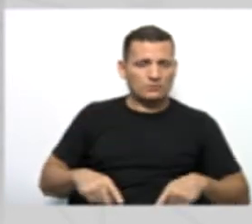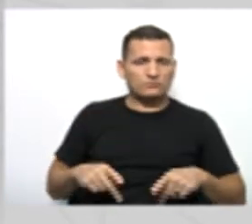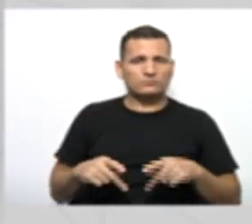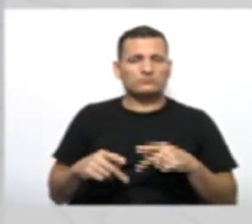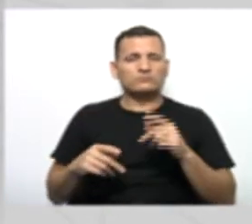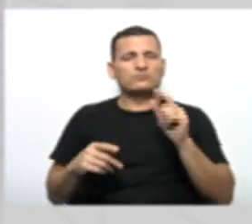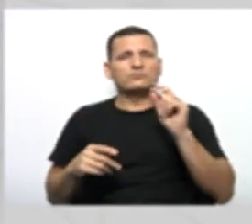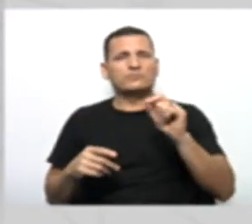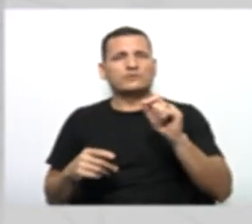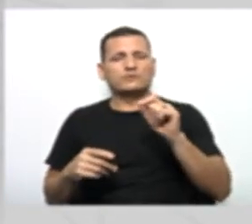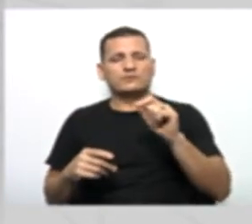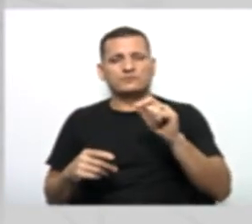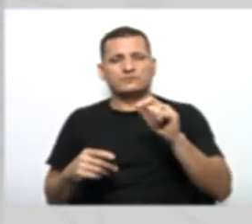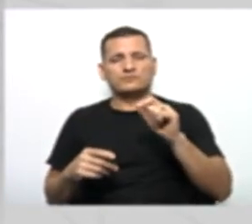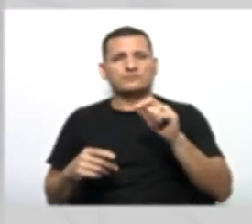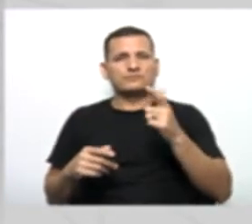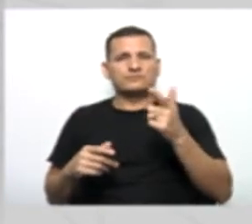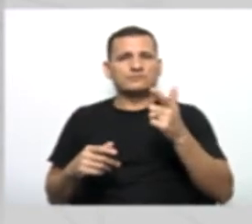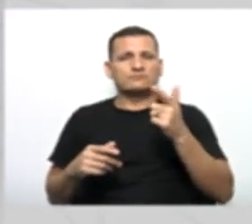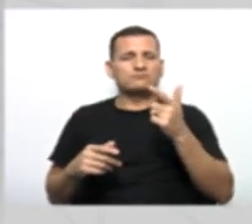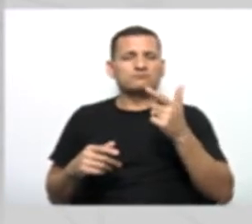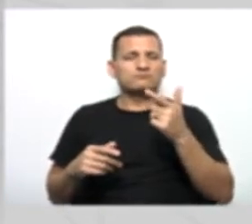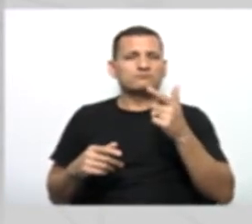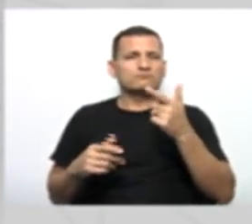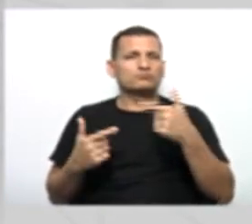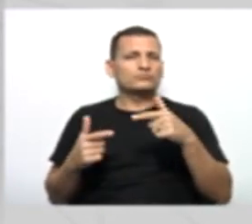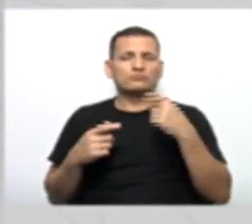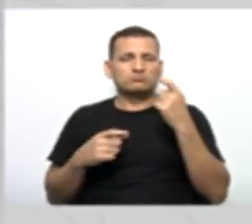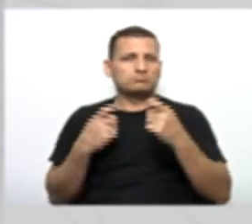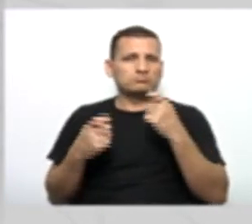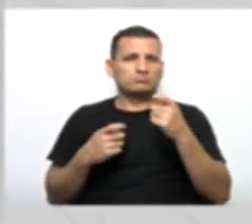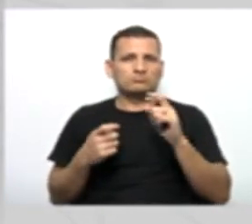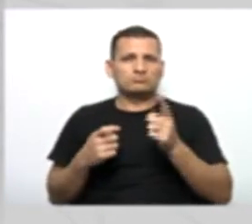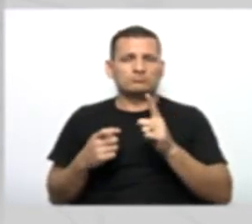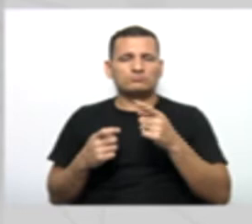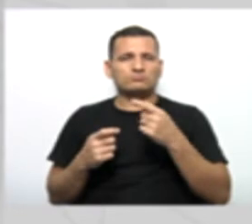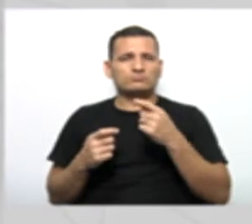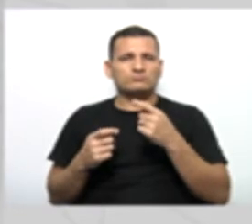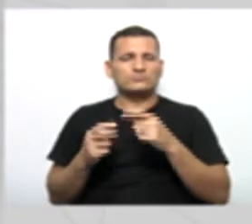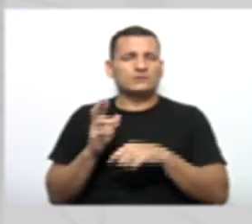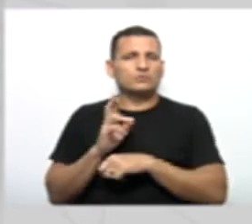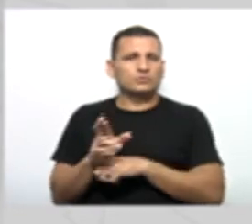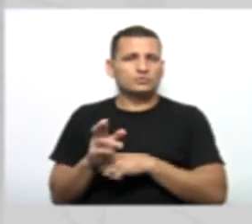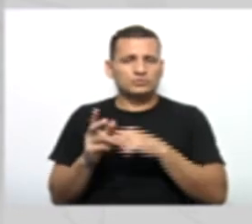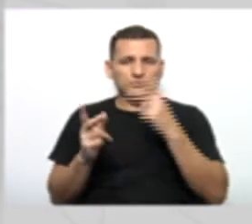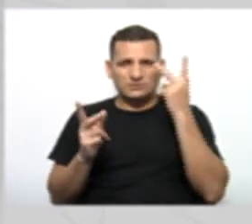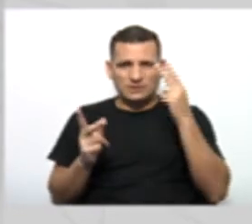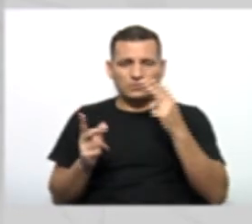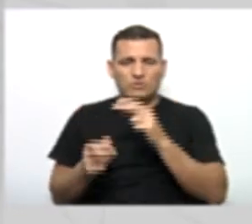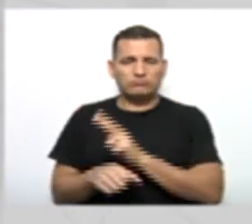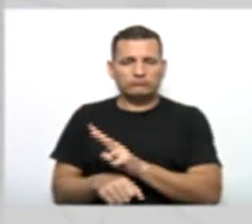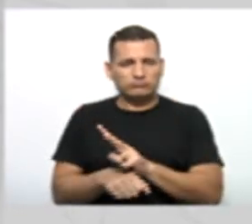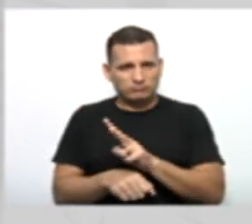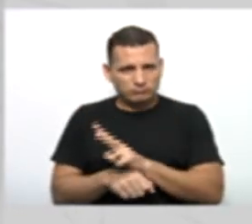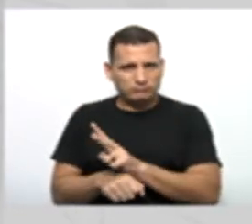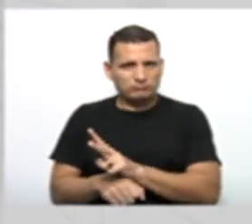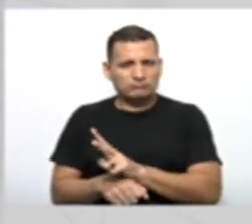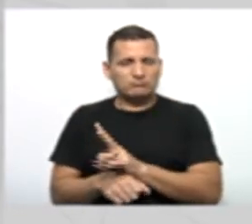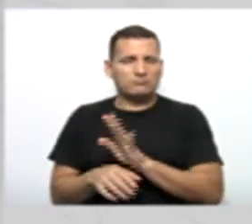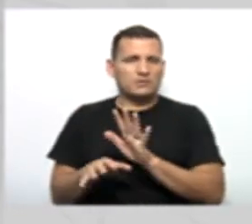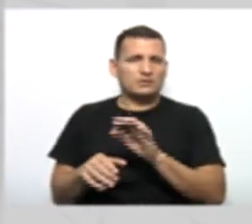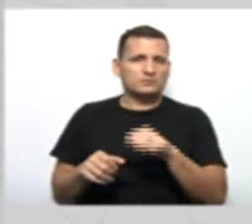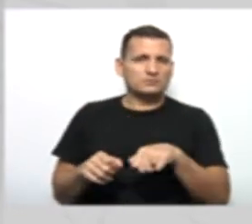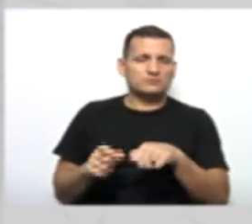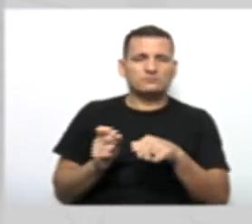direito ambiental não está se preocupado em manter os recursos naturais intocados, mas sim em fazer com que